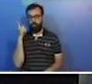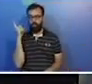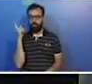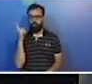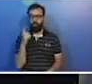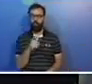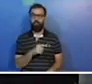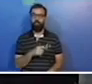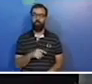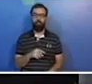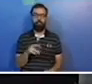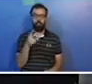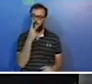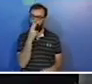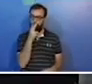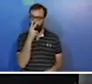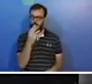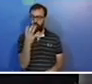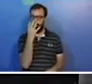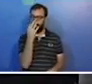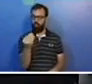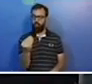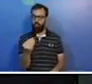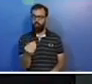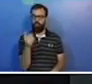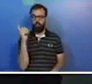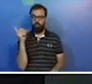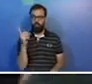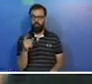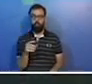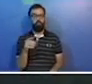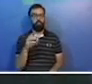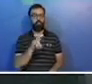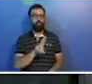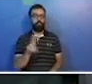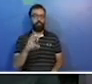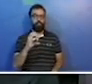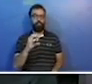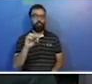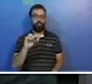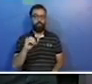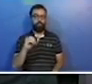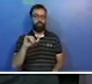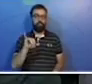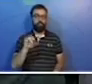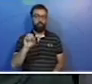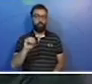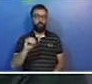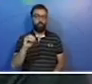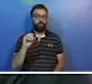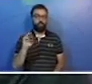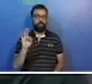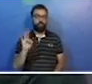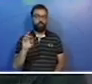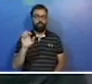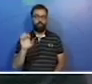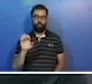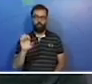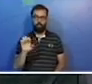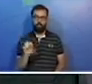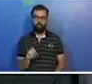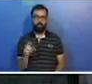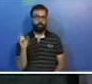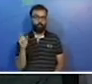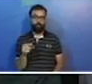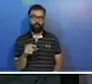parece esse cachorro aqui. É um animal selvagem, carnívoro, tá? E nessa região,